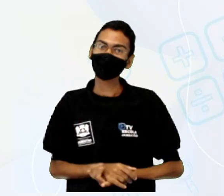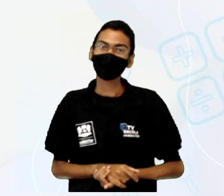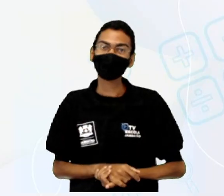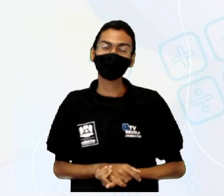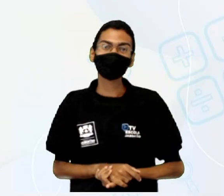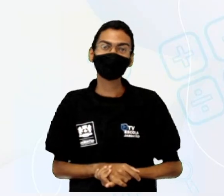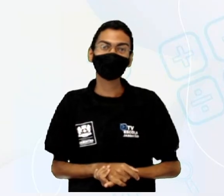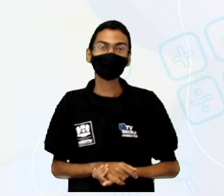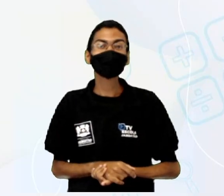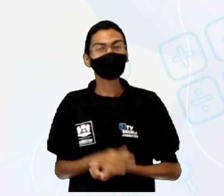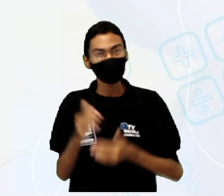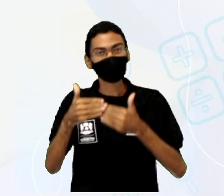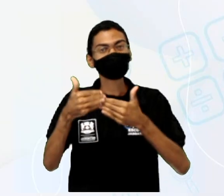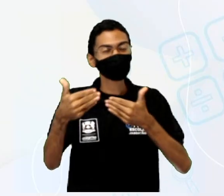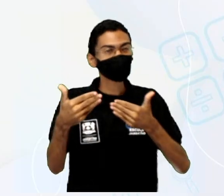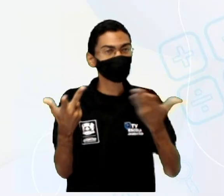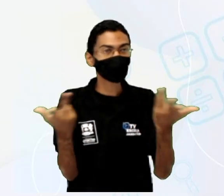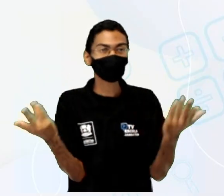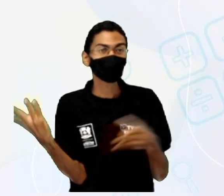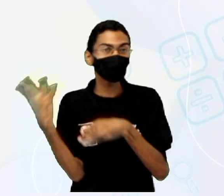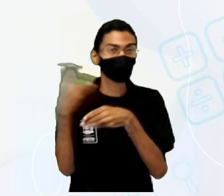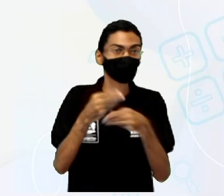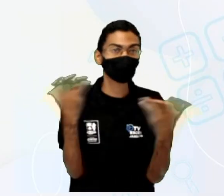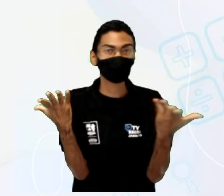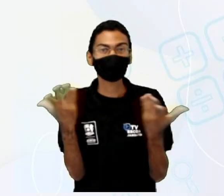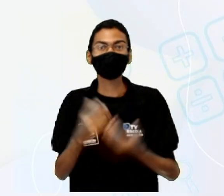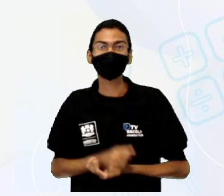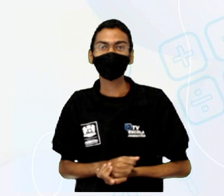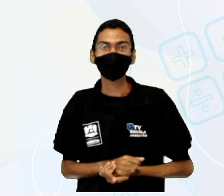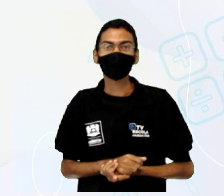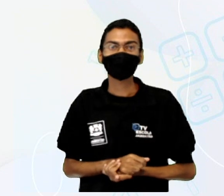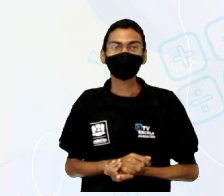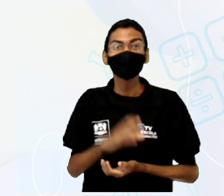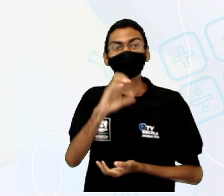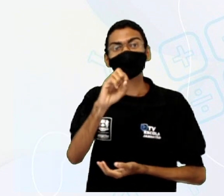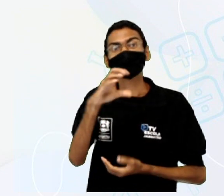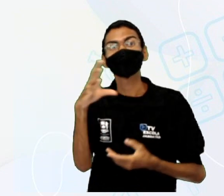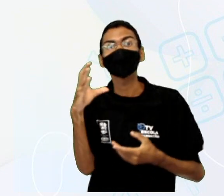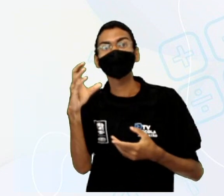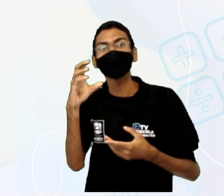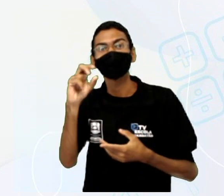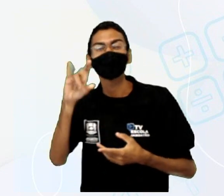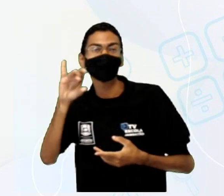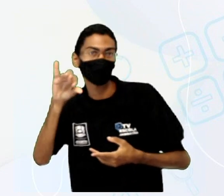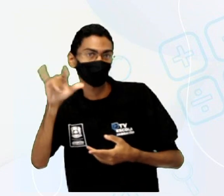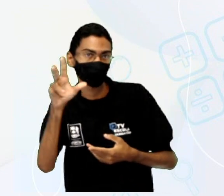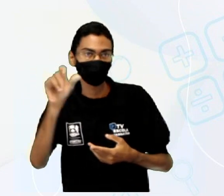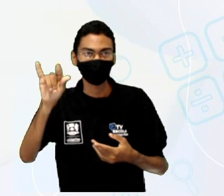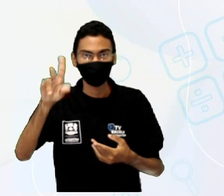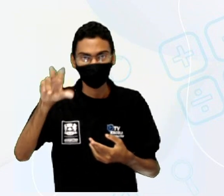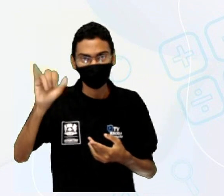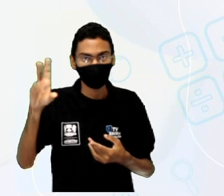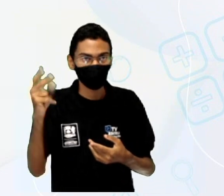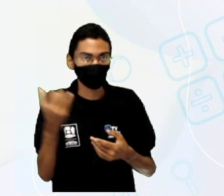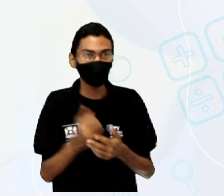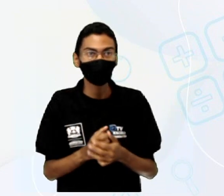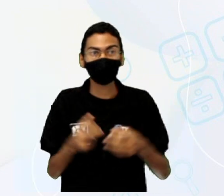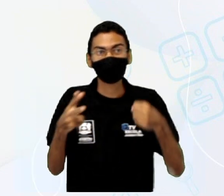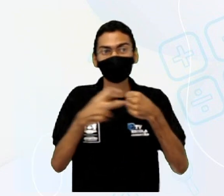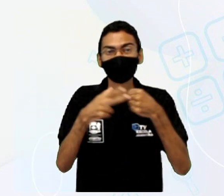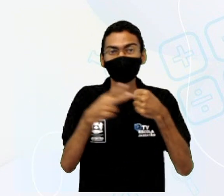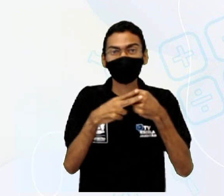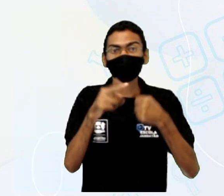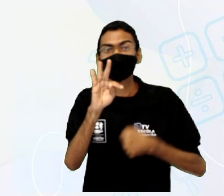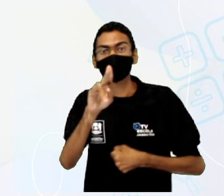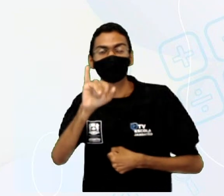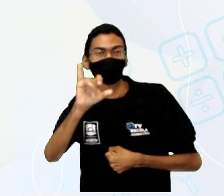Então, vamos revisar. Aqui está a conjugação do verbo to be. I am, you are, he